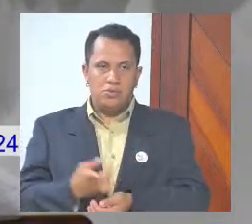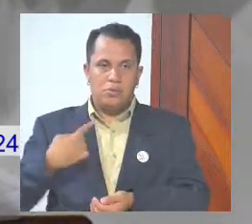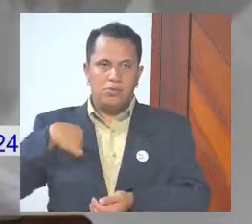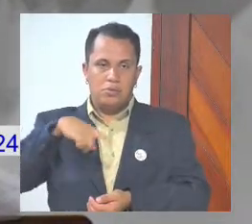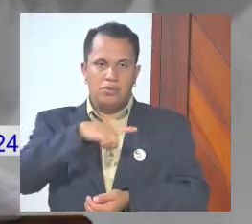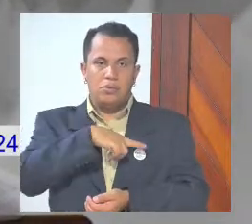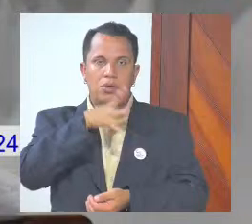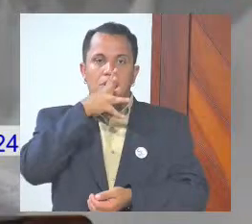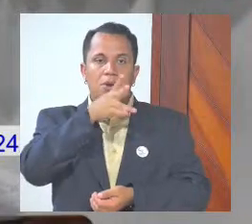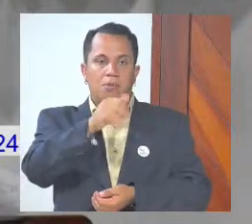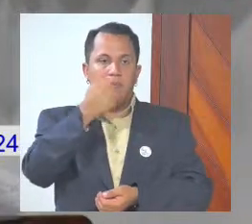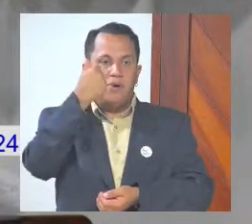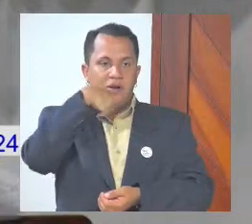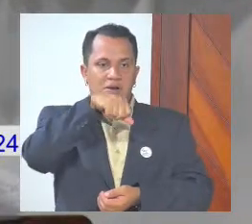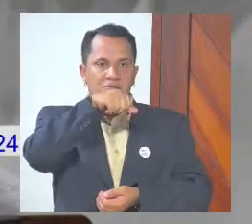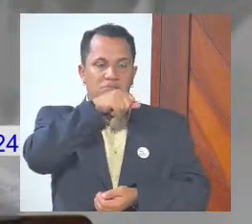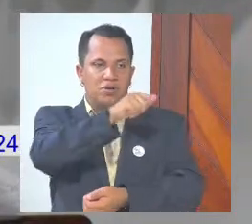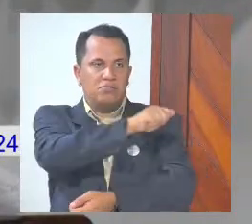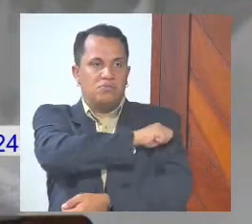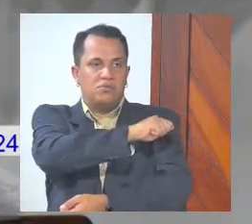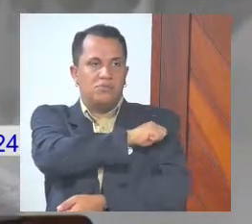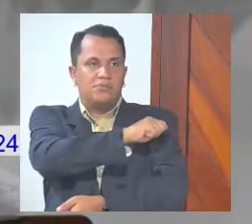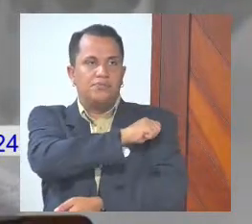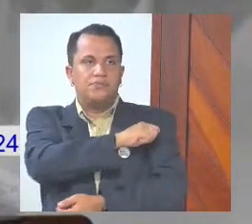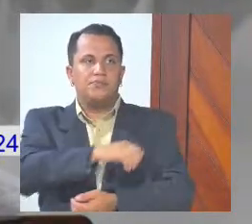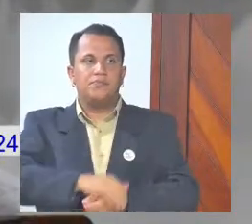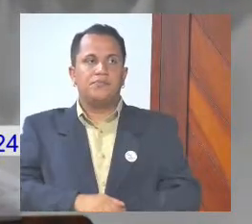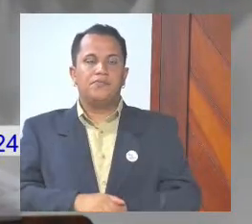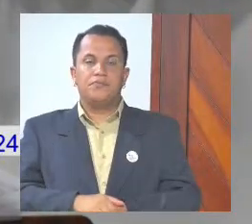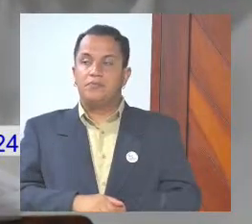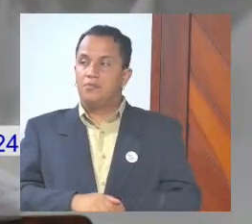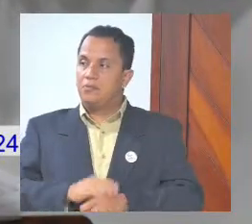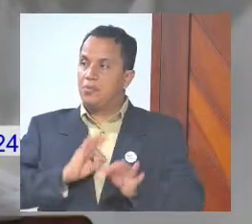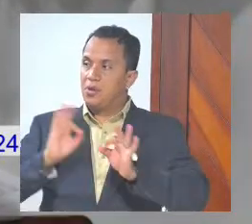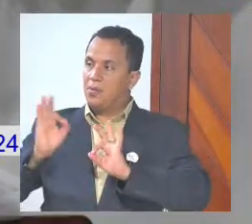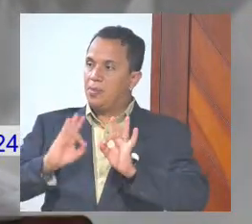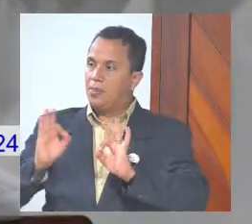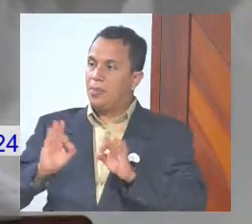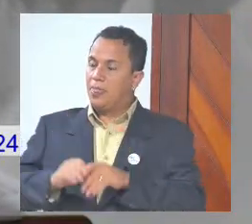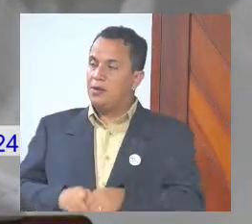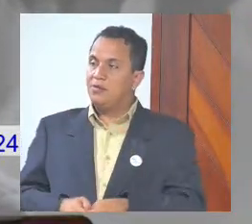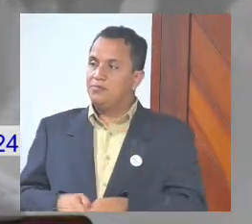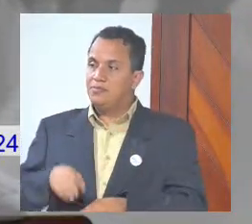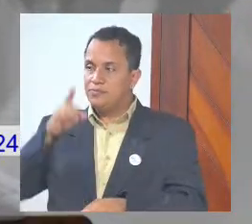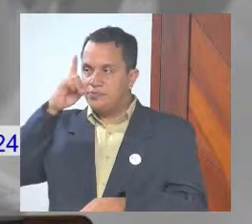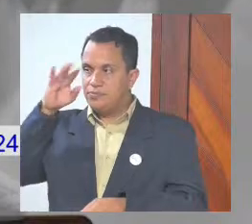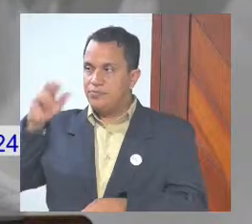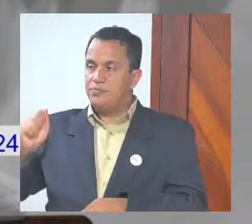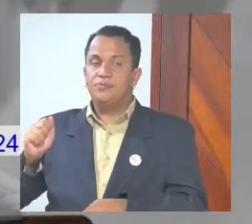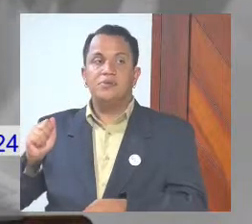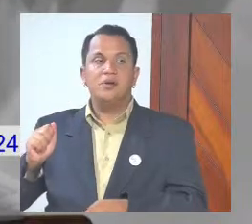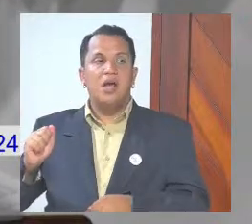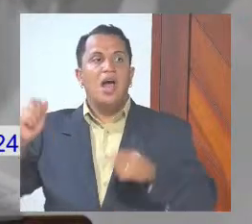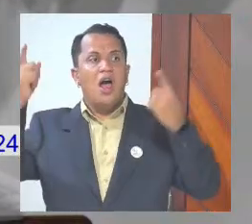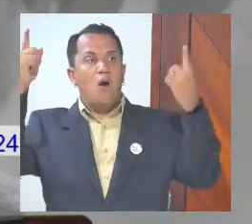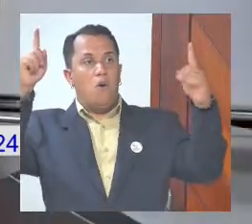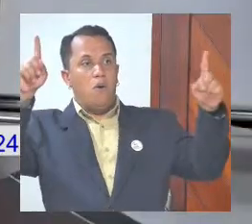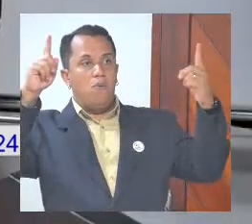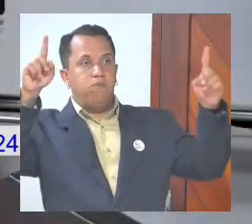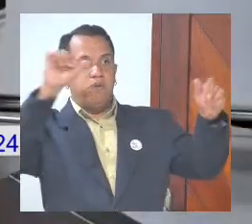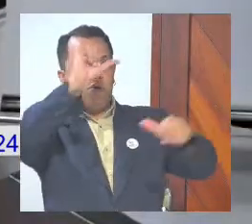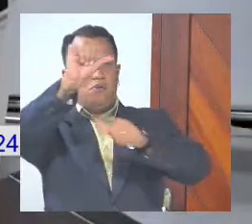Nós, pais e mães de alunos, fomos preparados para este dia de revolução e